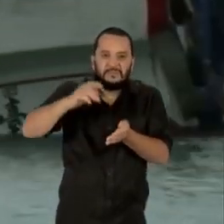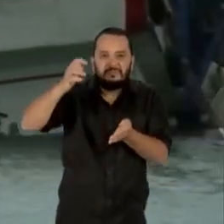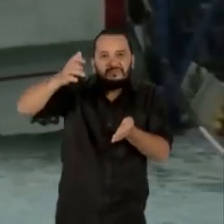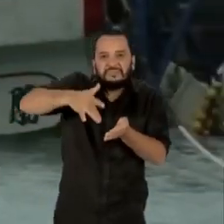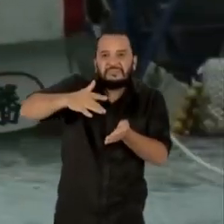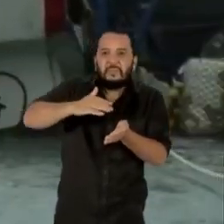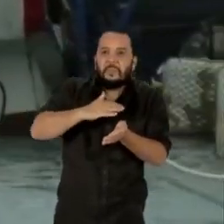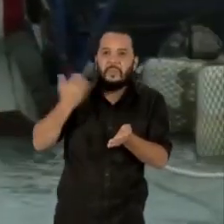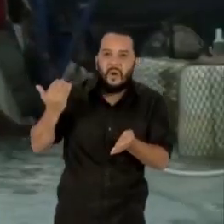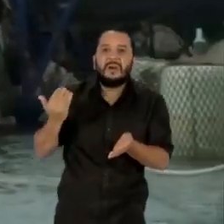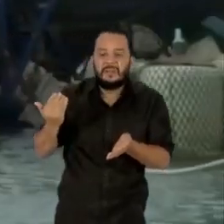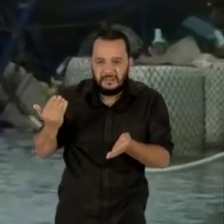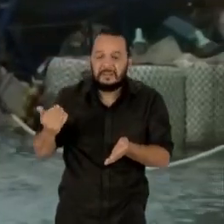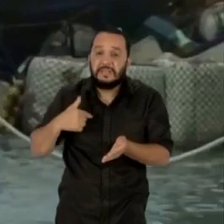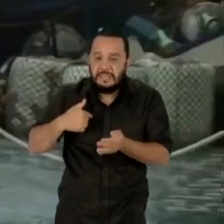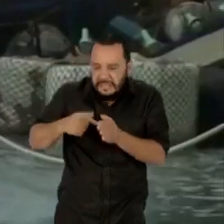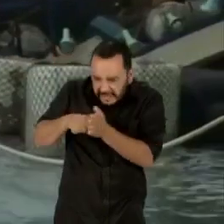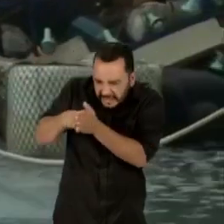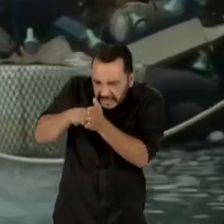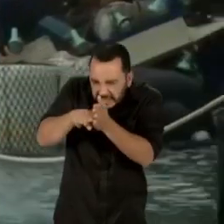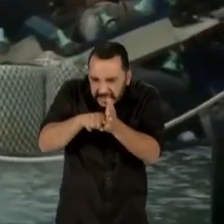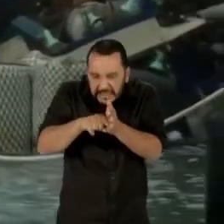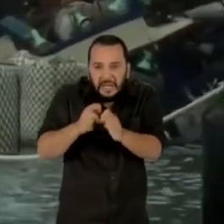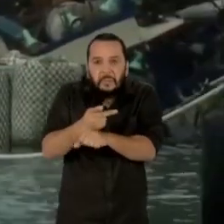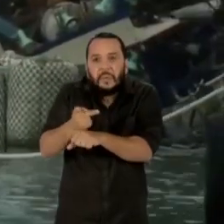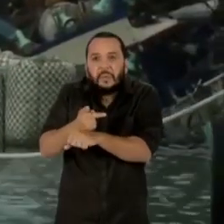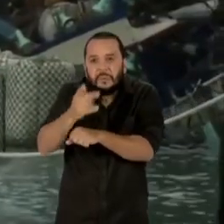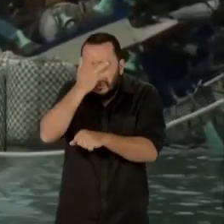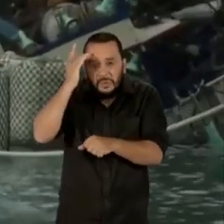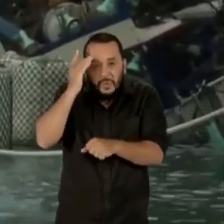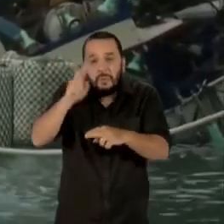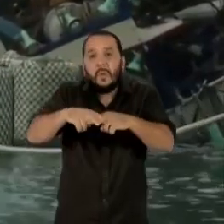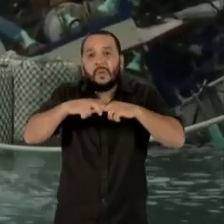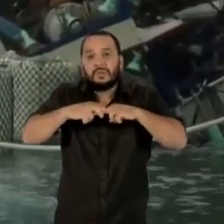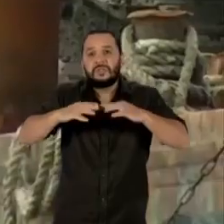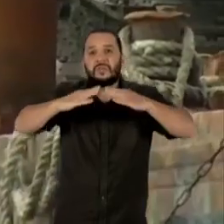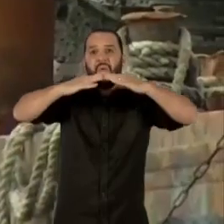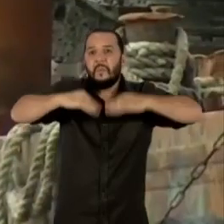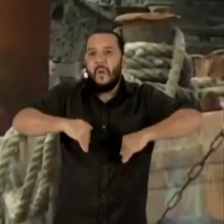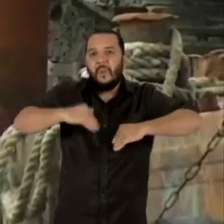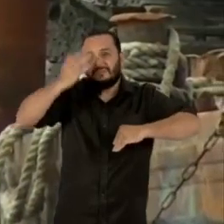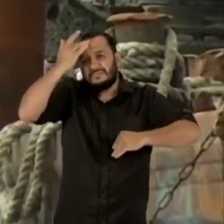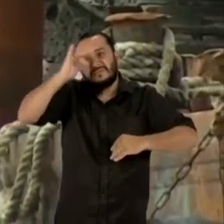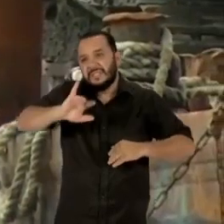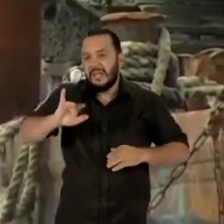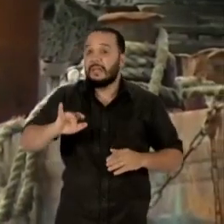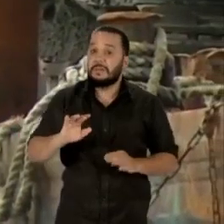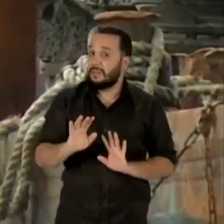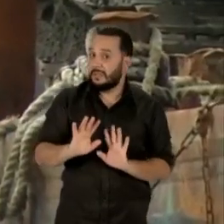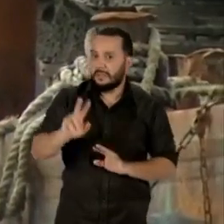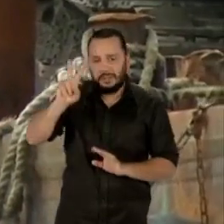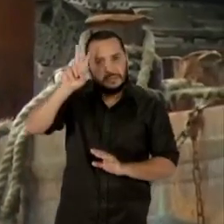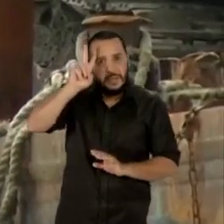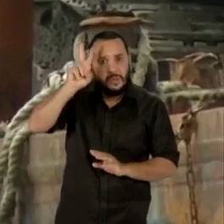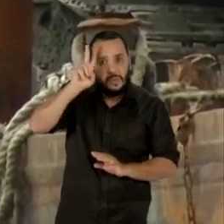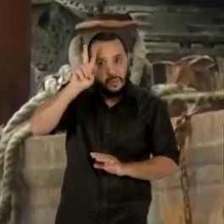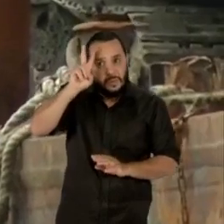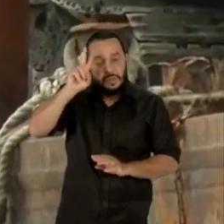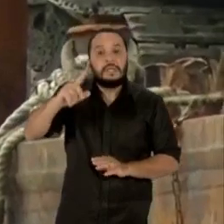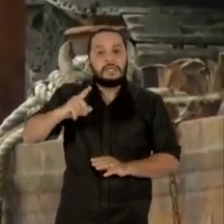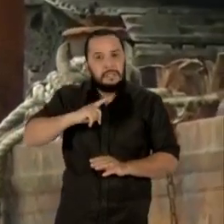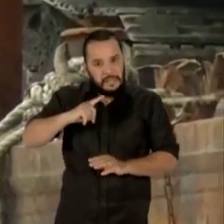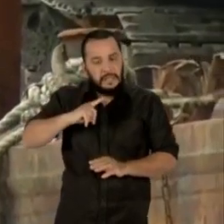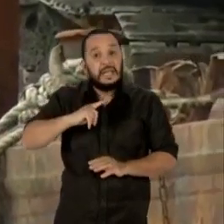operações de resgate continuam e a causa do desabamento ainda não foi determinada na última segunda-feira a região foi afetada